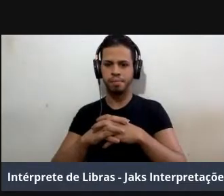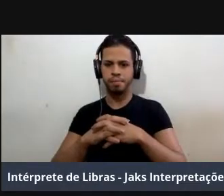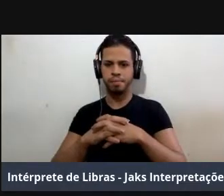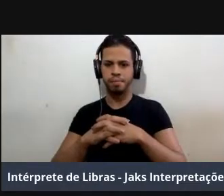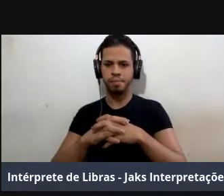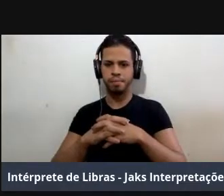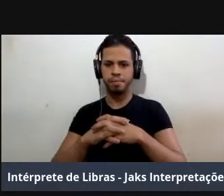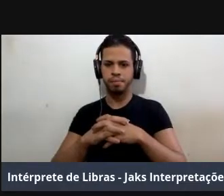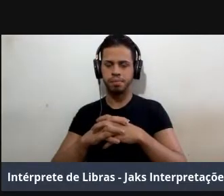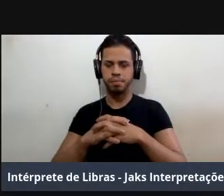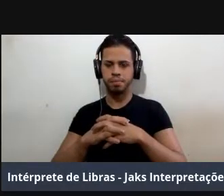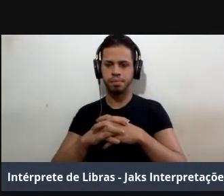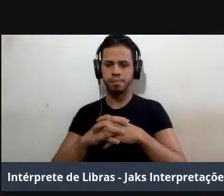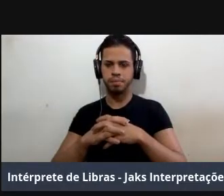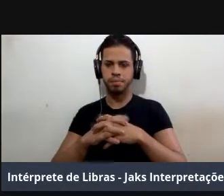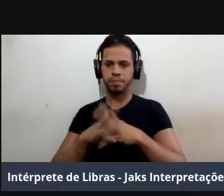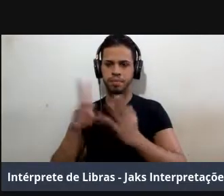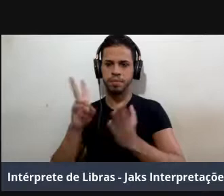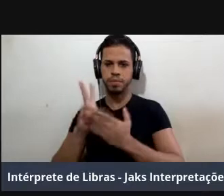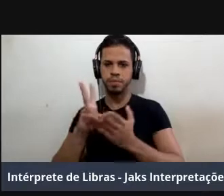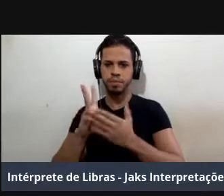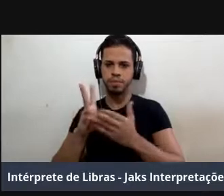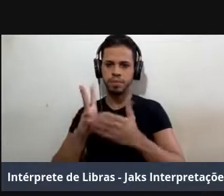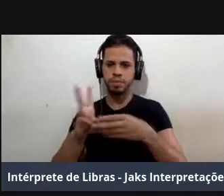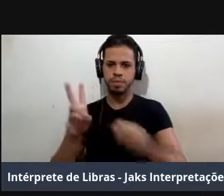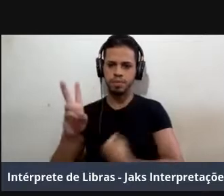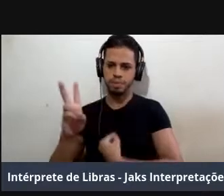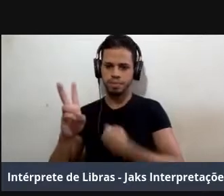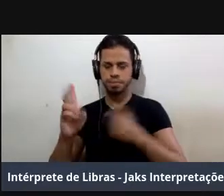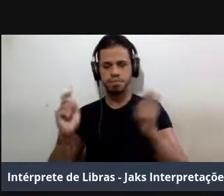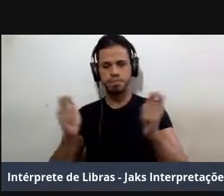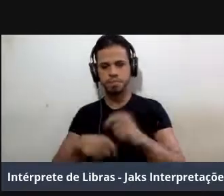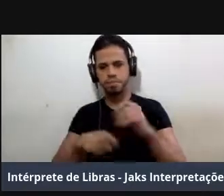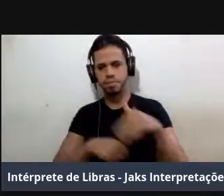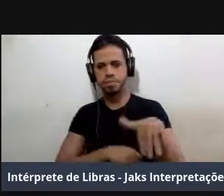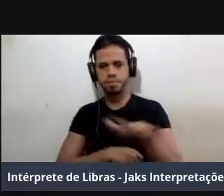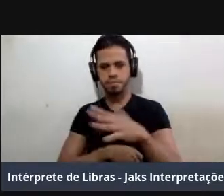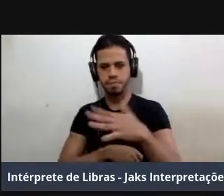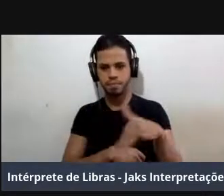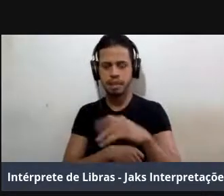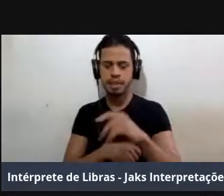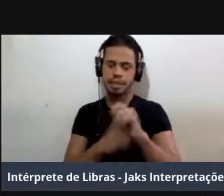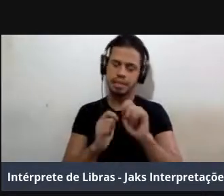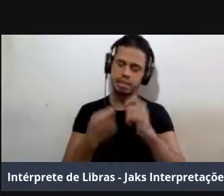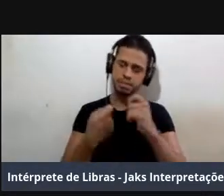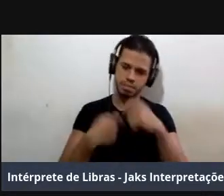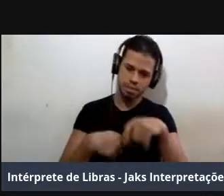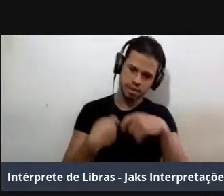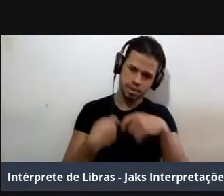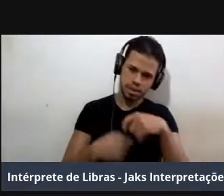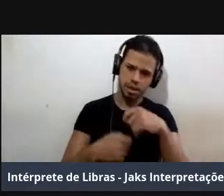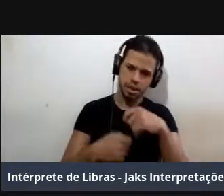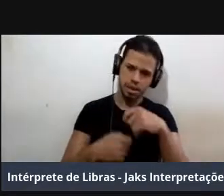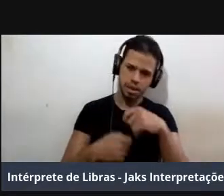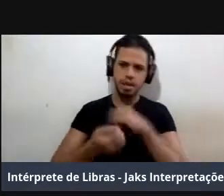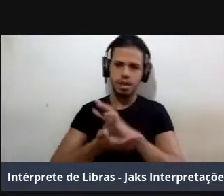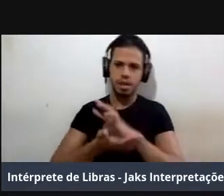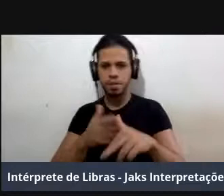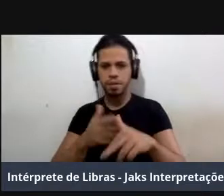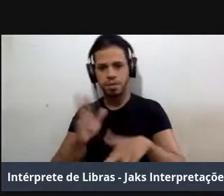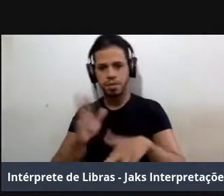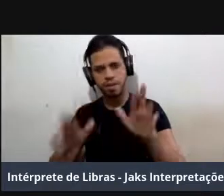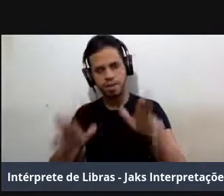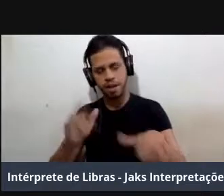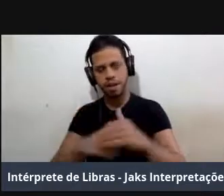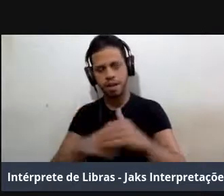parteiras indígenas têm espaço para suas especificidades? tem coisa muito diferente, tem coisa parecida, porque tem